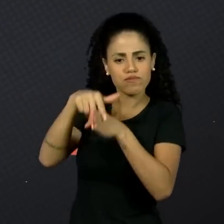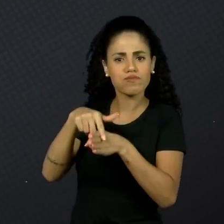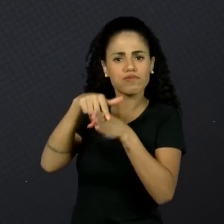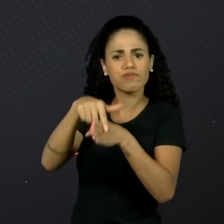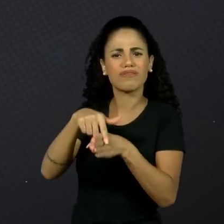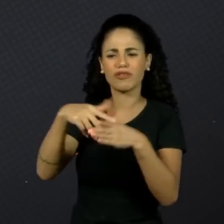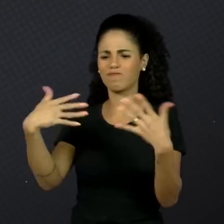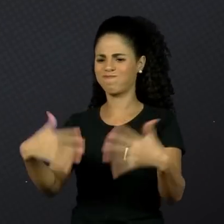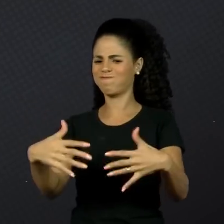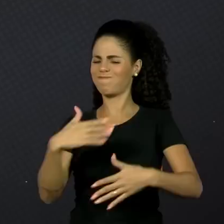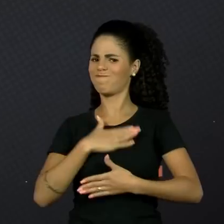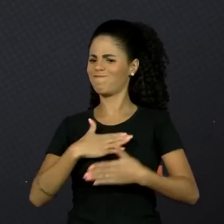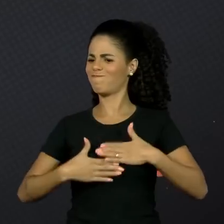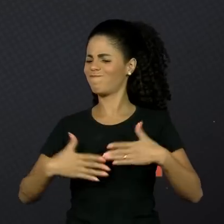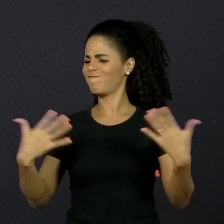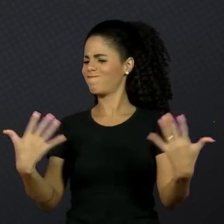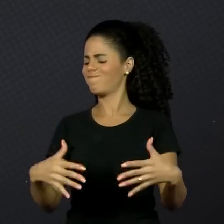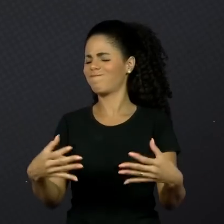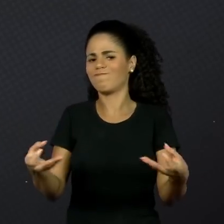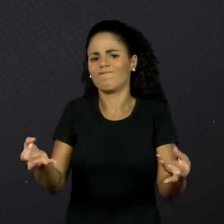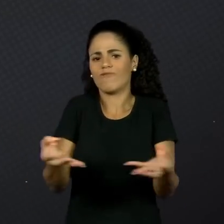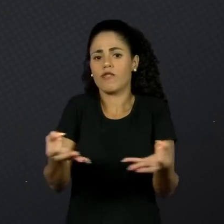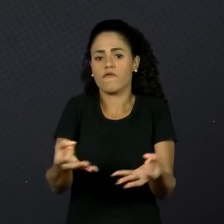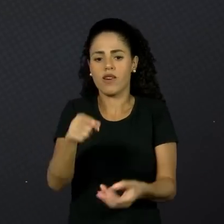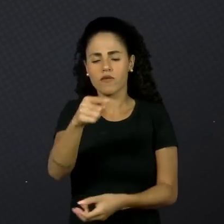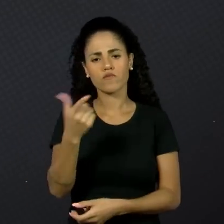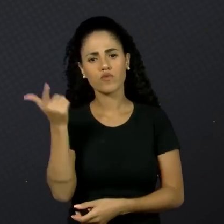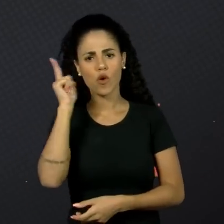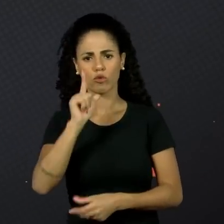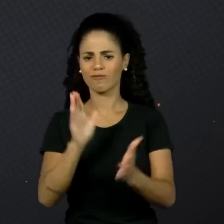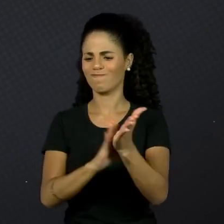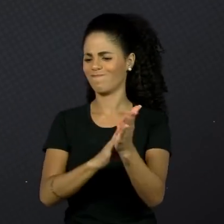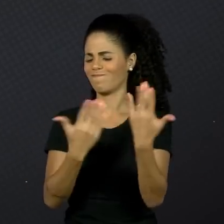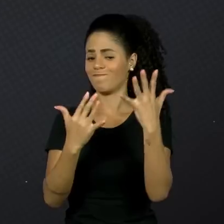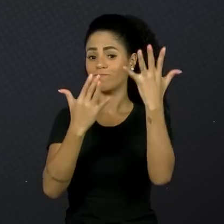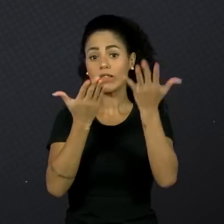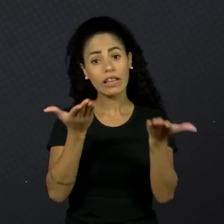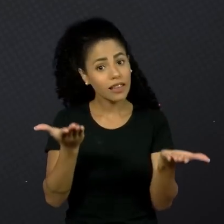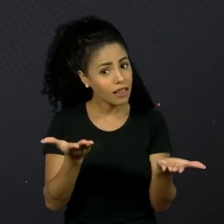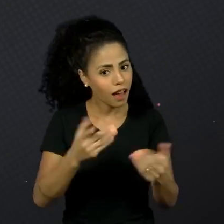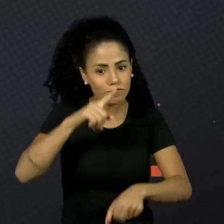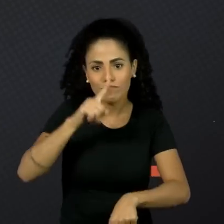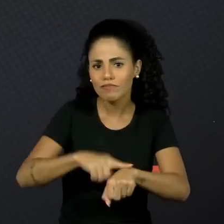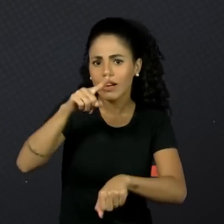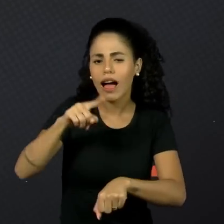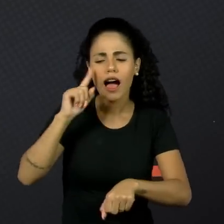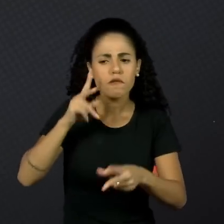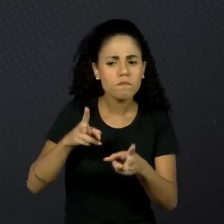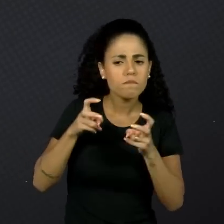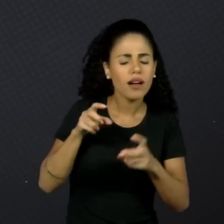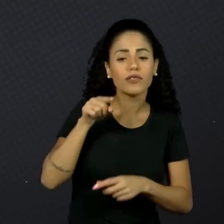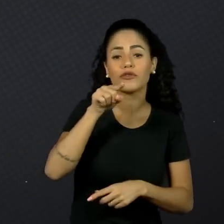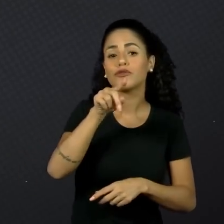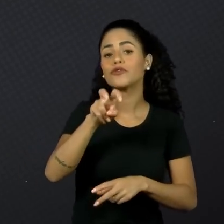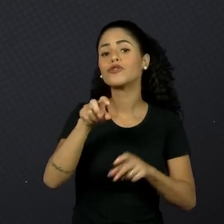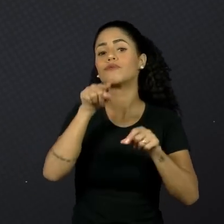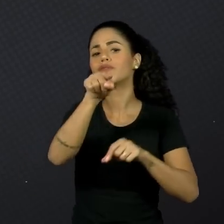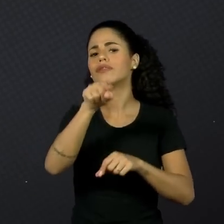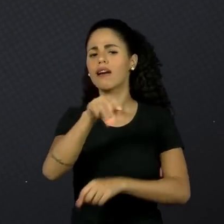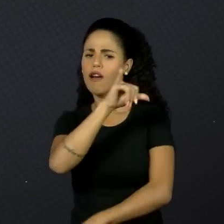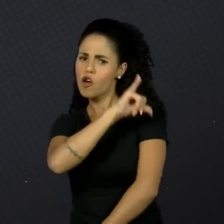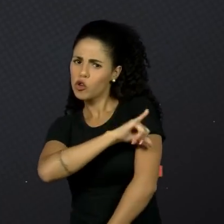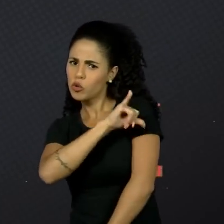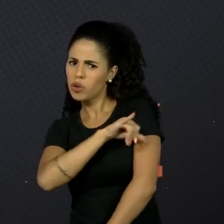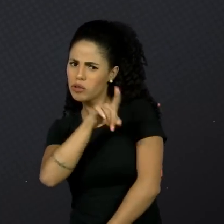baita consistência, sensibilidade, um trabalho corporal maravilhoso. E de repente eu escuto falar de você no Rio de Janeiro